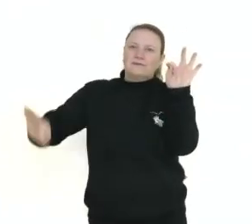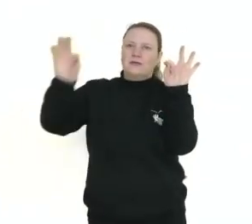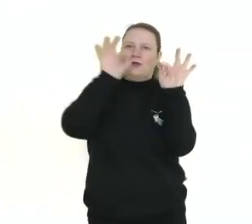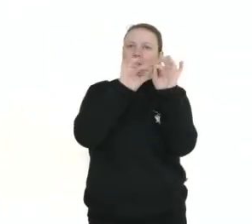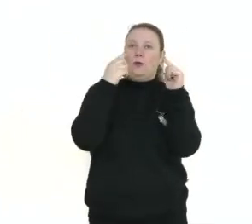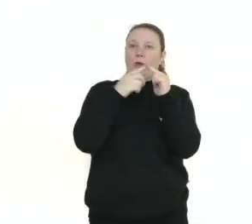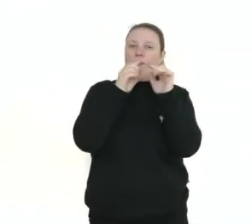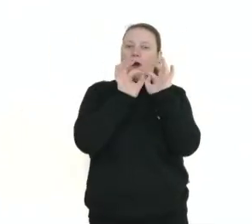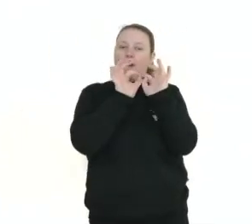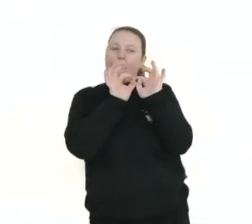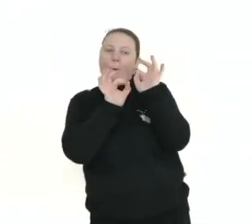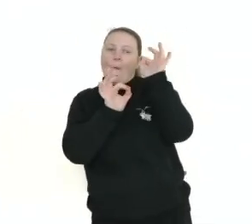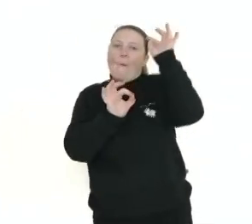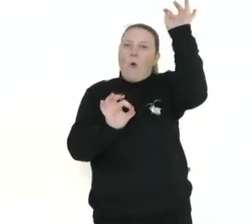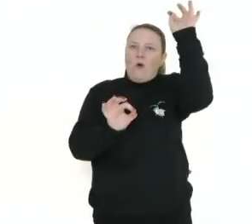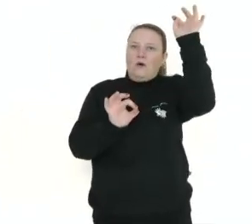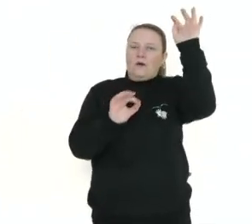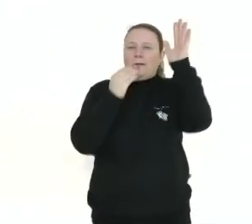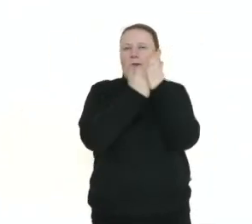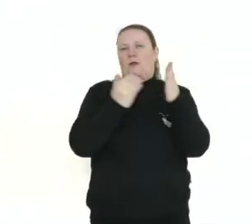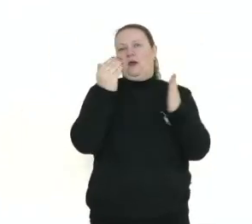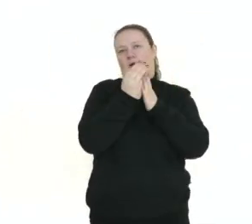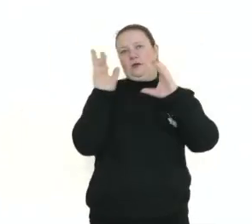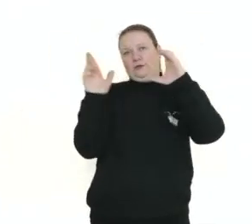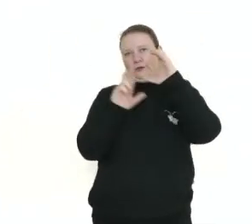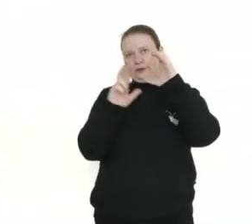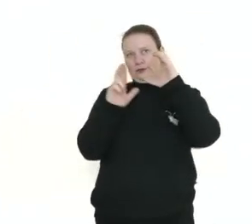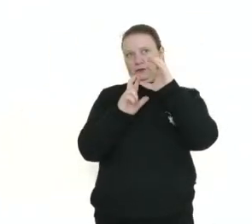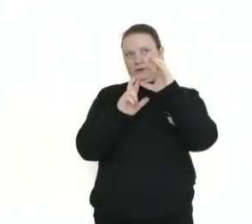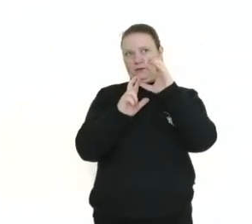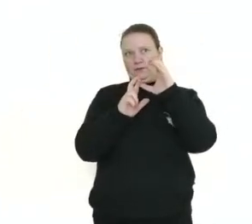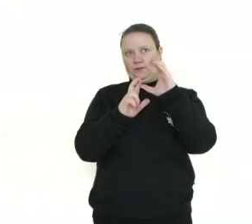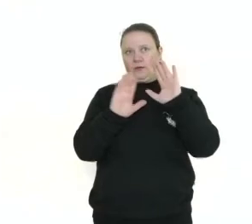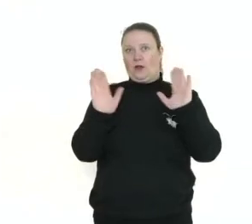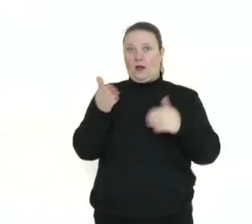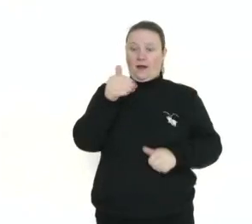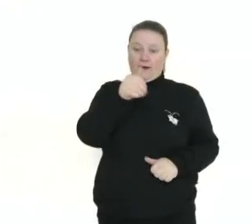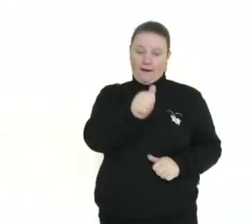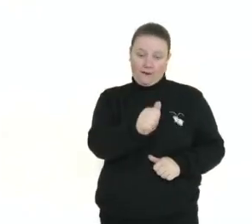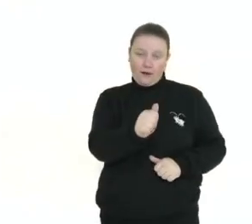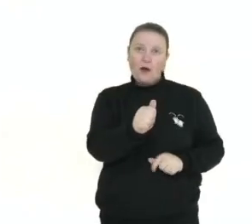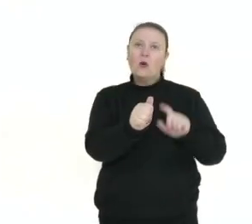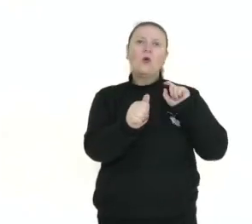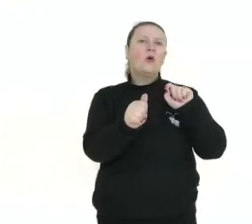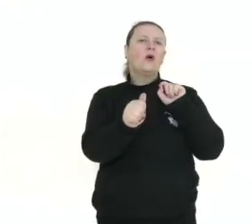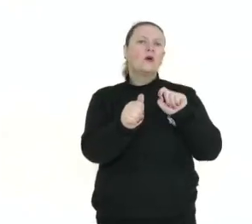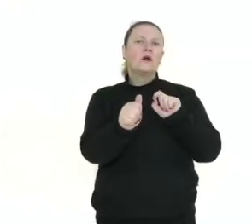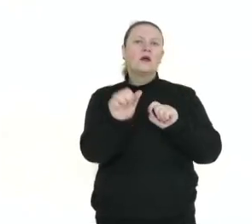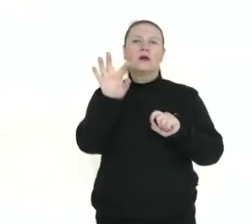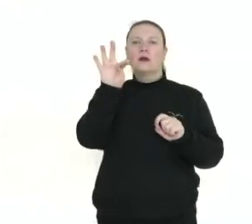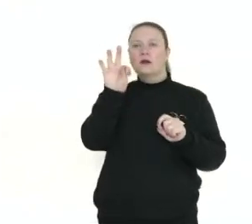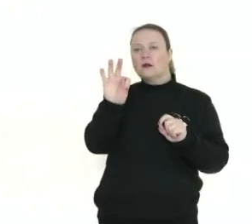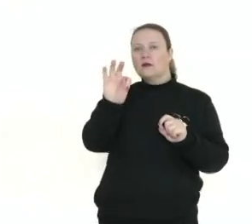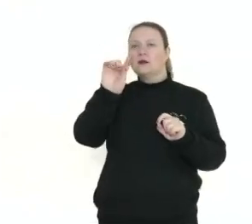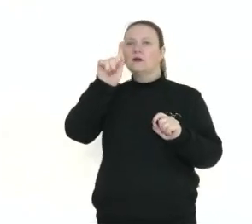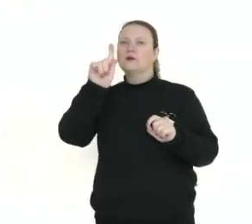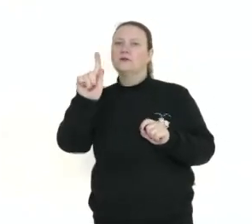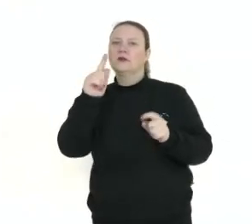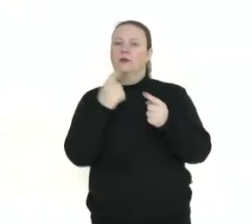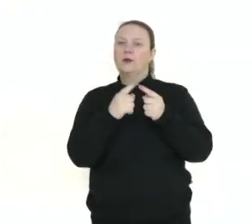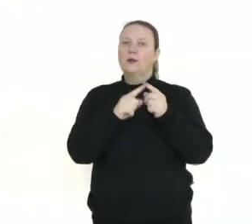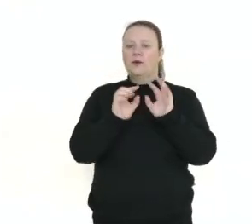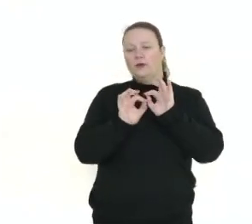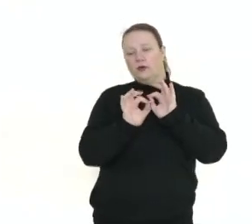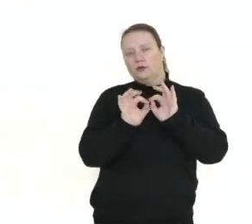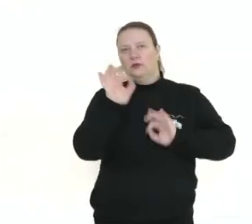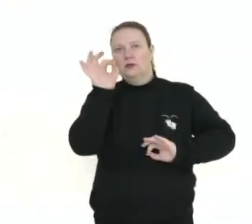até a reta vai ser maior que o raio, né? Já a reta A, ela vai ser tangente, porque a distância do A até